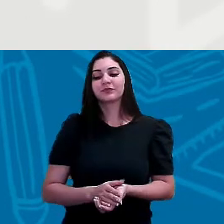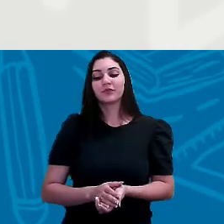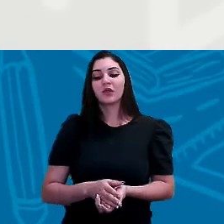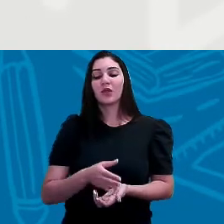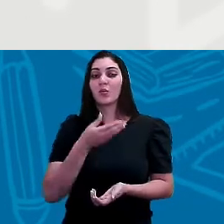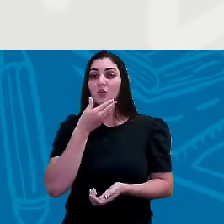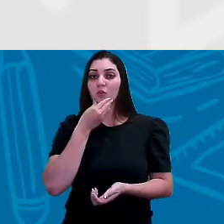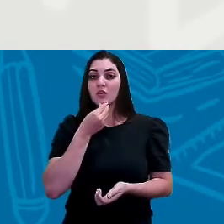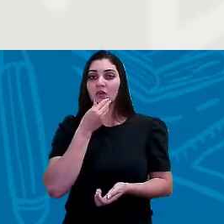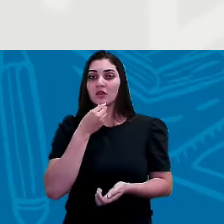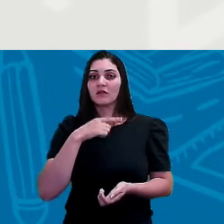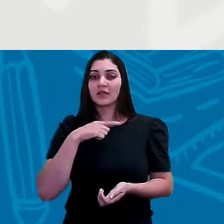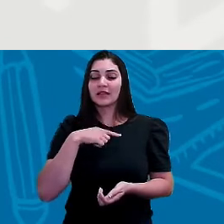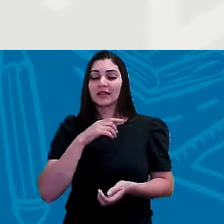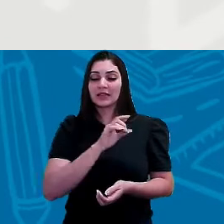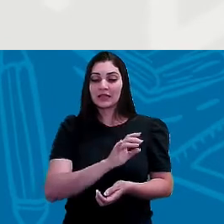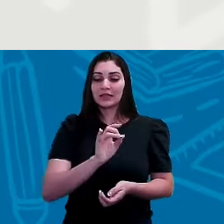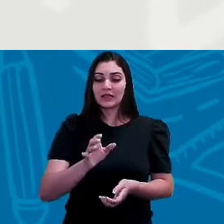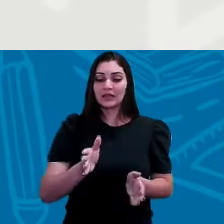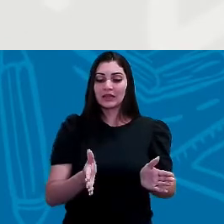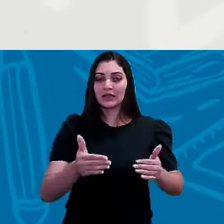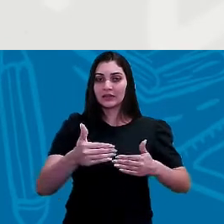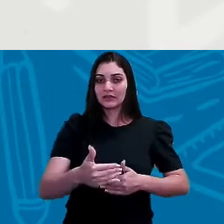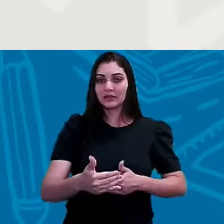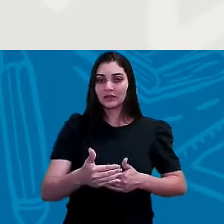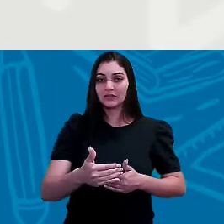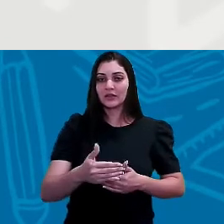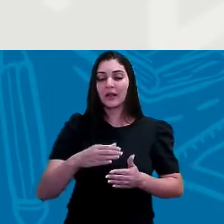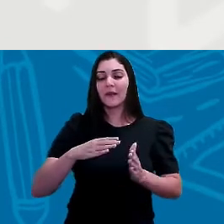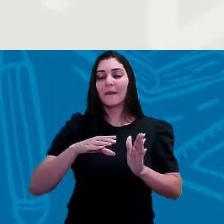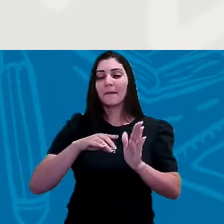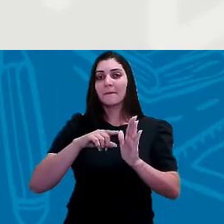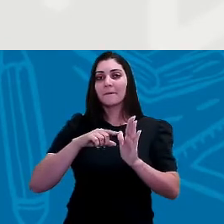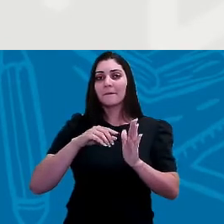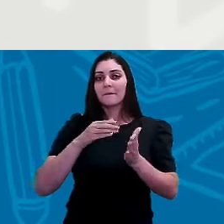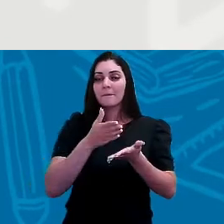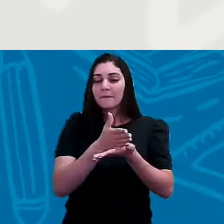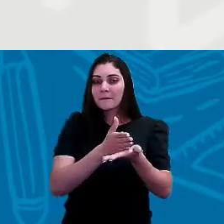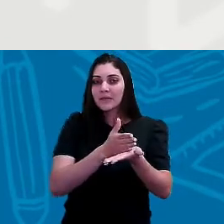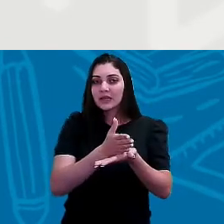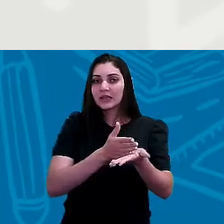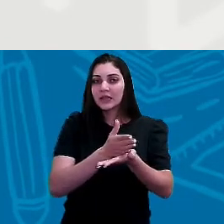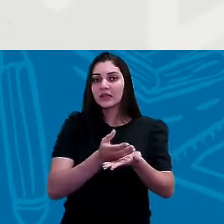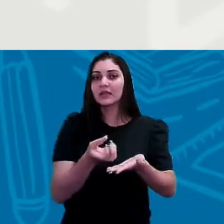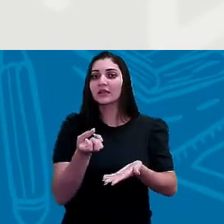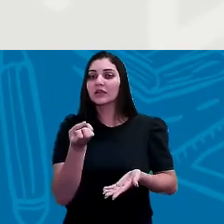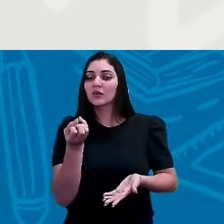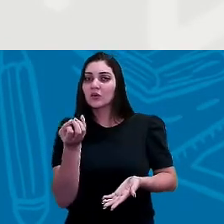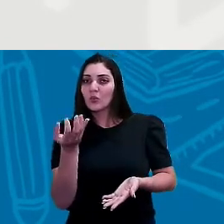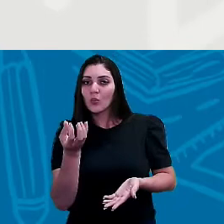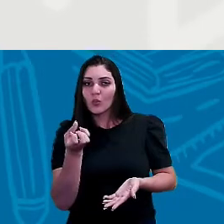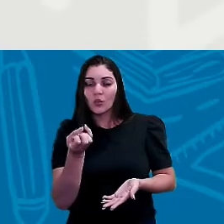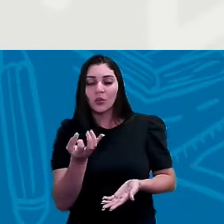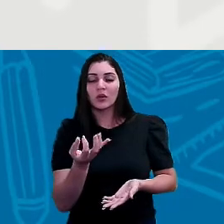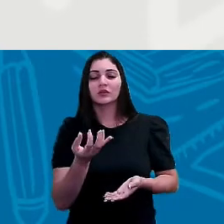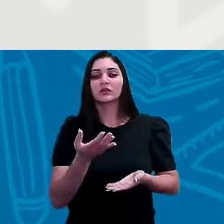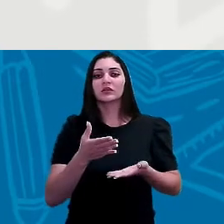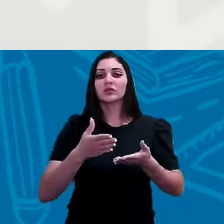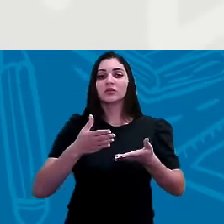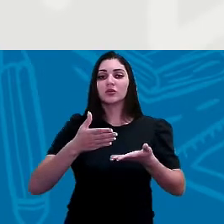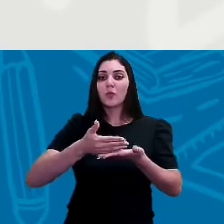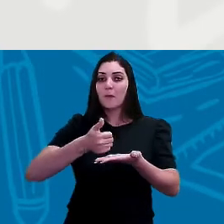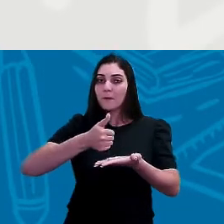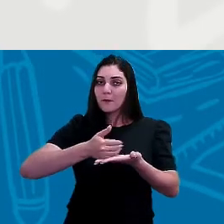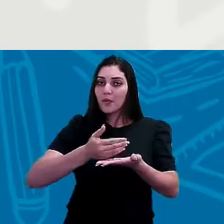colocará em cada caixa a metade da quantidade de bolos para não amassar. Então, veja só.